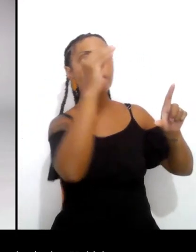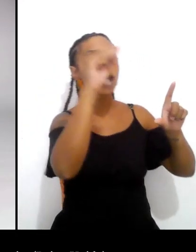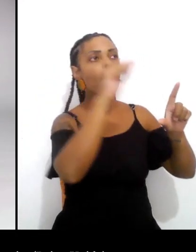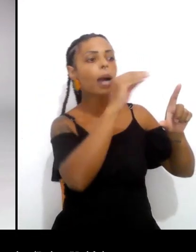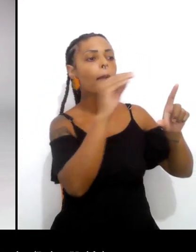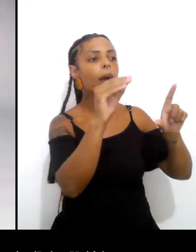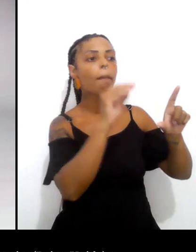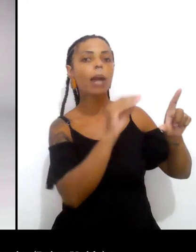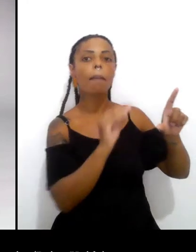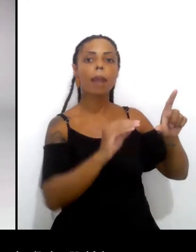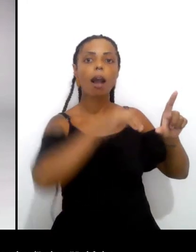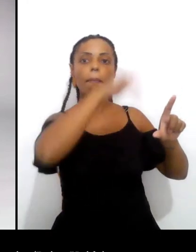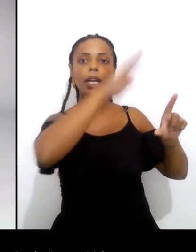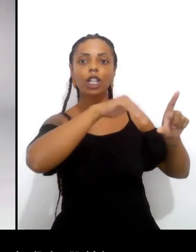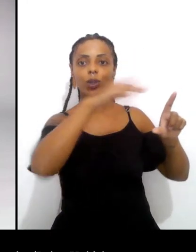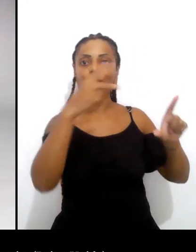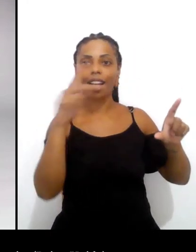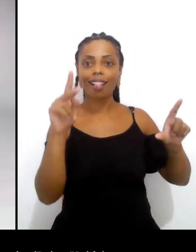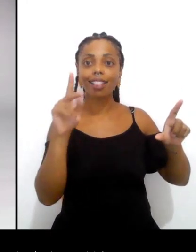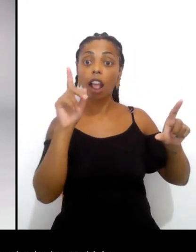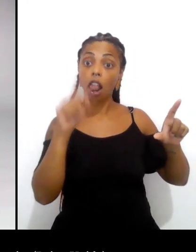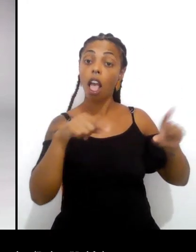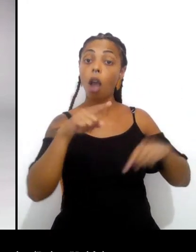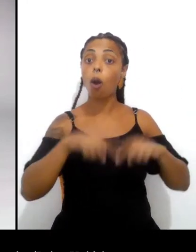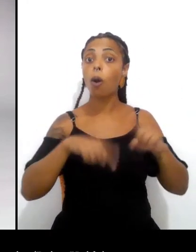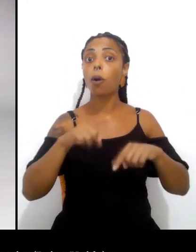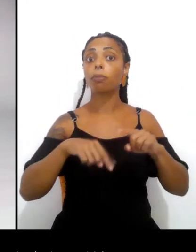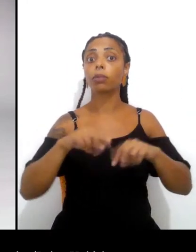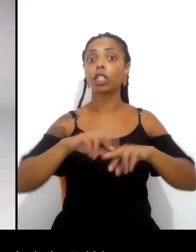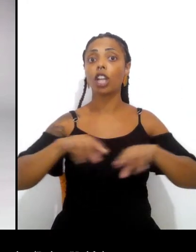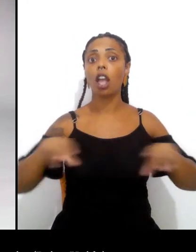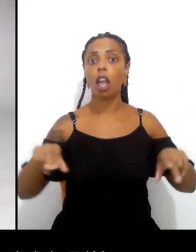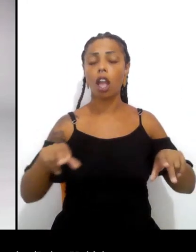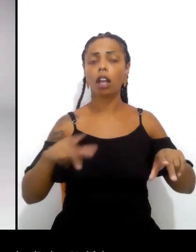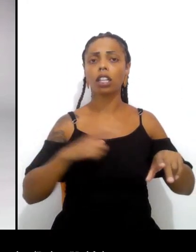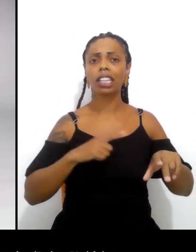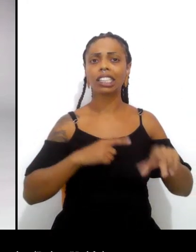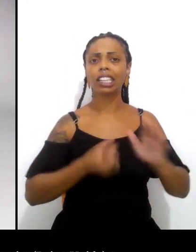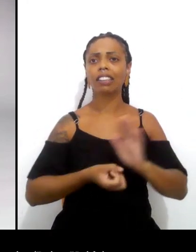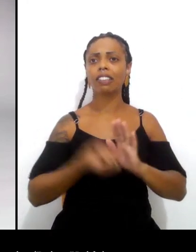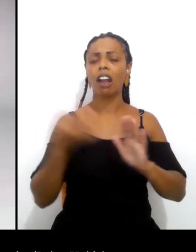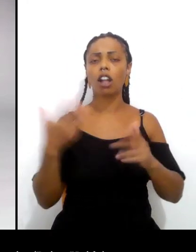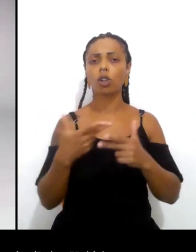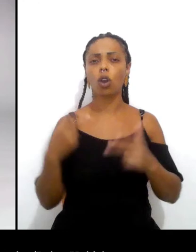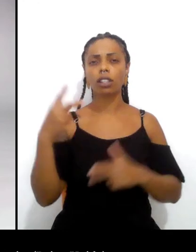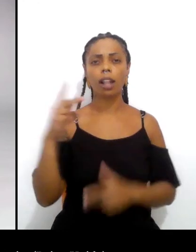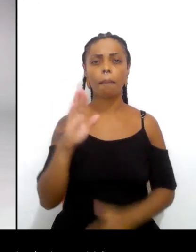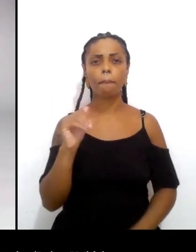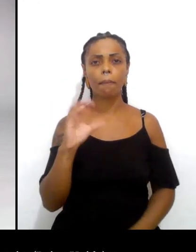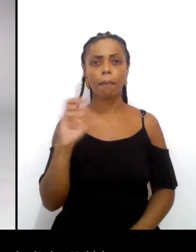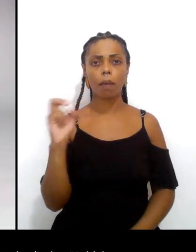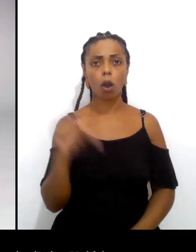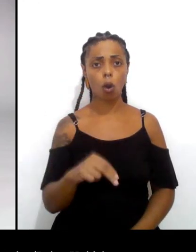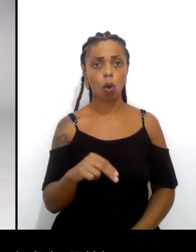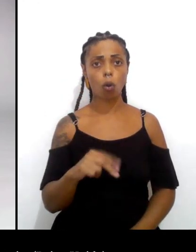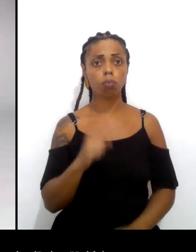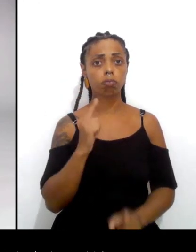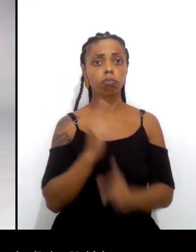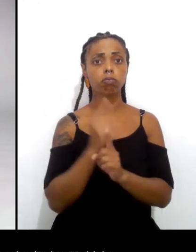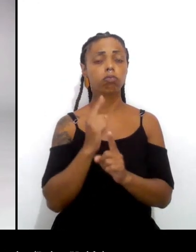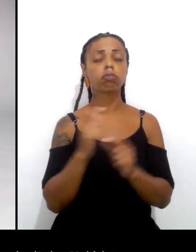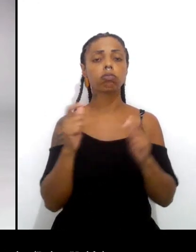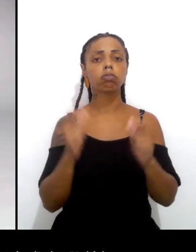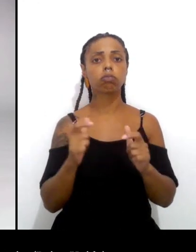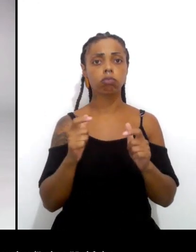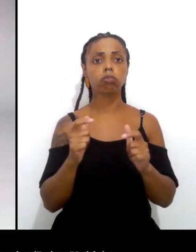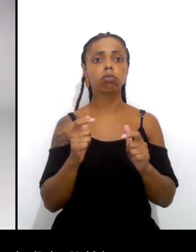como objetos e a todo um repertório de coisas de Baker que você encontra aparecendo